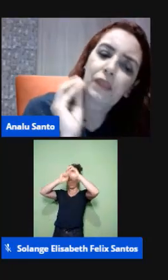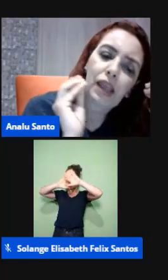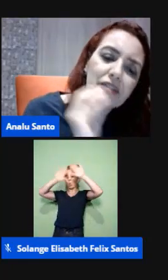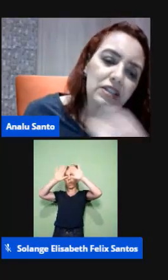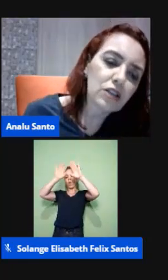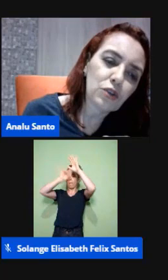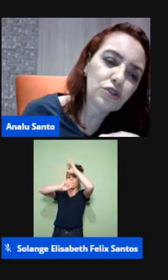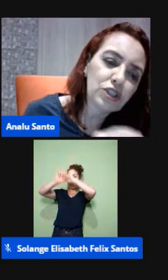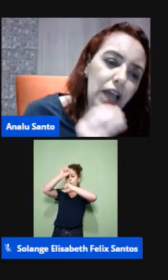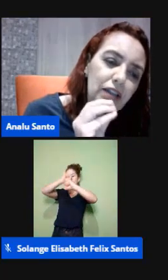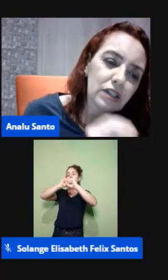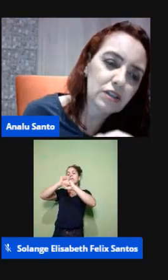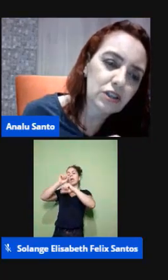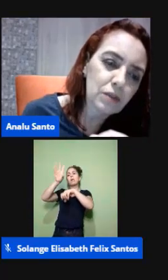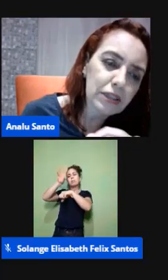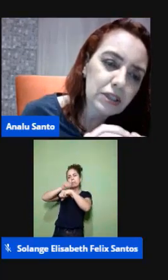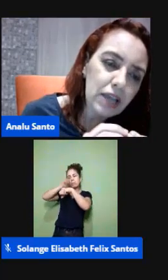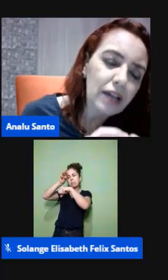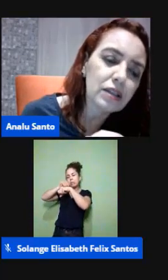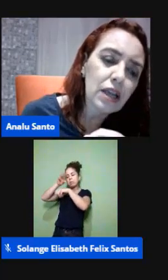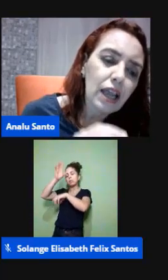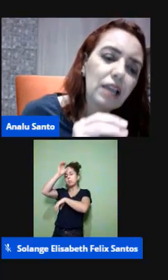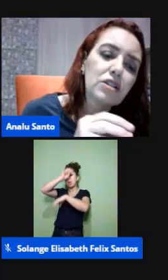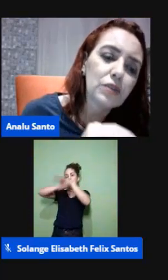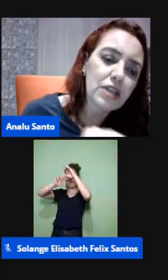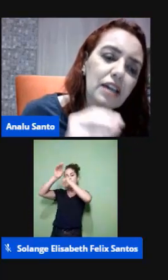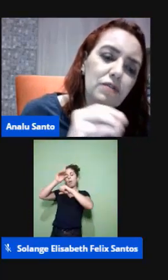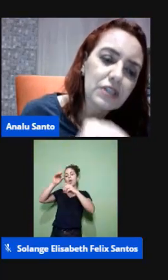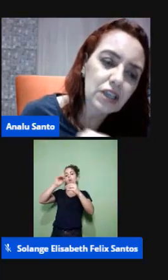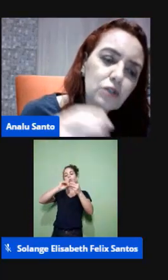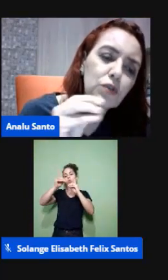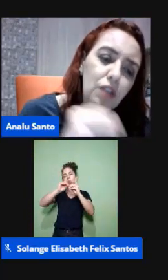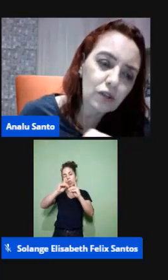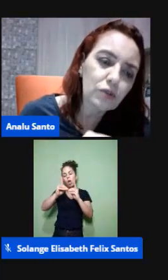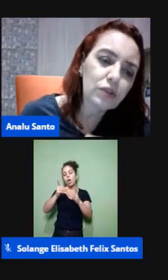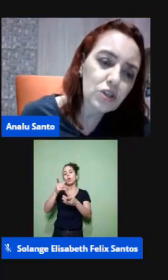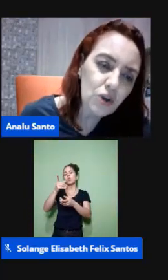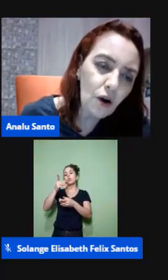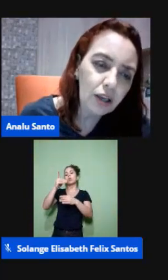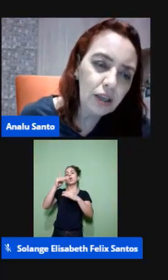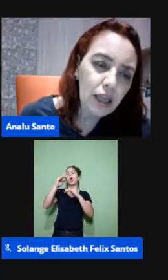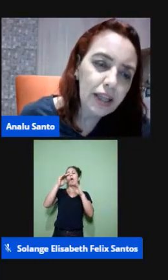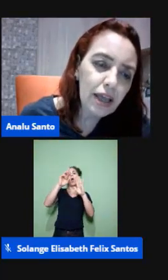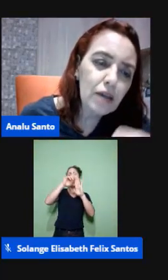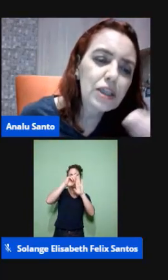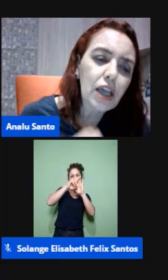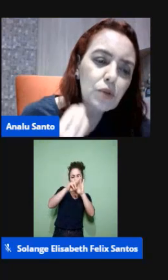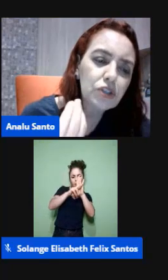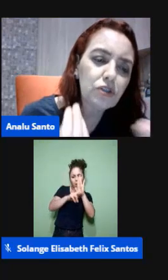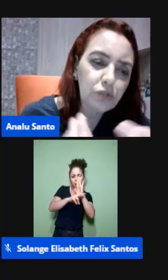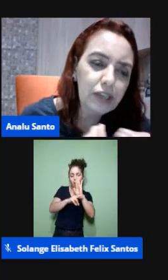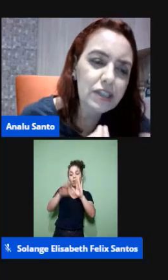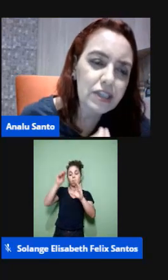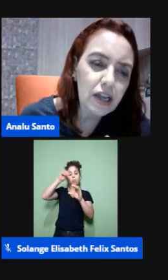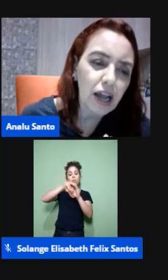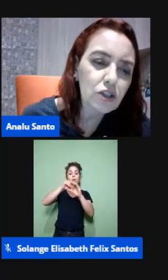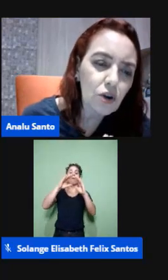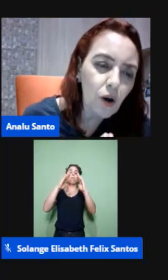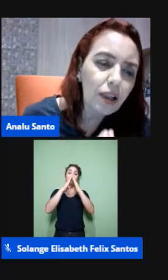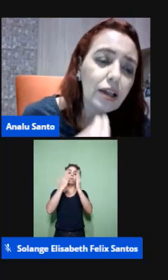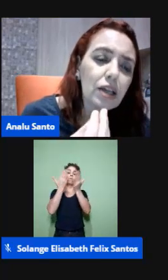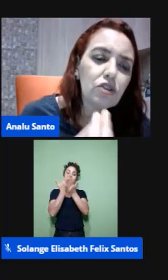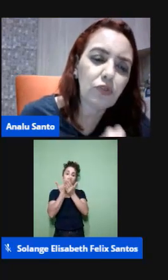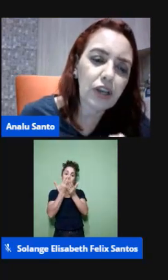né? Essas ações didáticas sistematizadas, elas conseguem fazer isso dentro da escola, né? Que é o que diferencia.